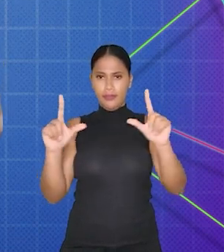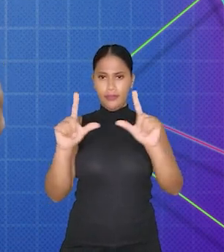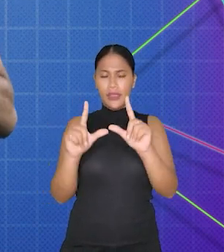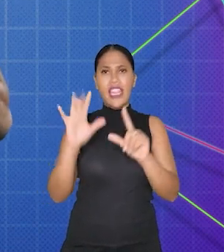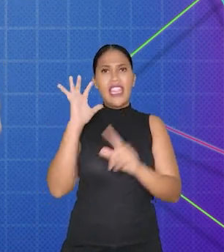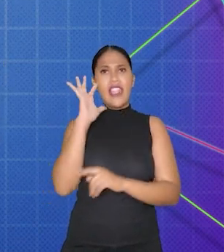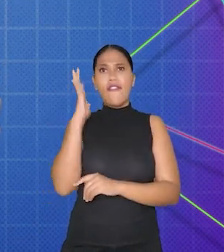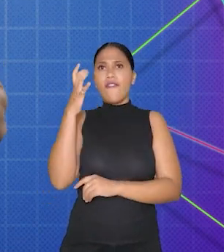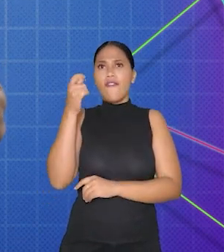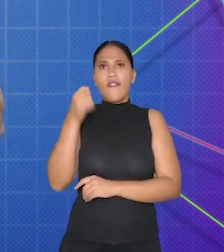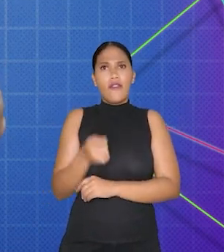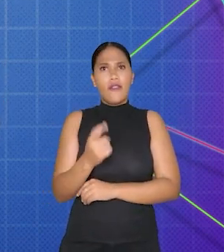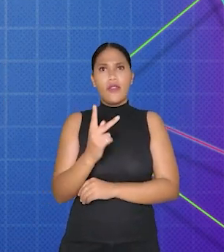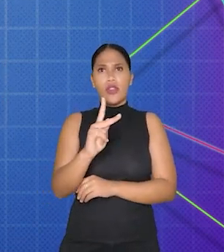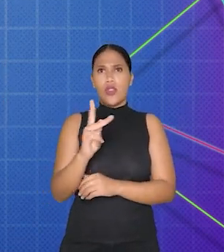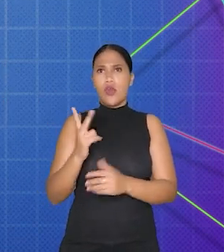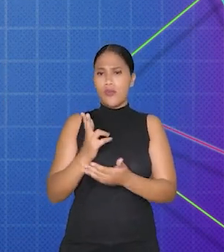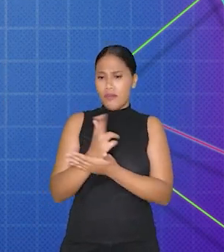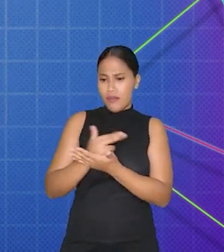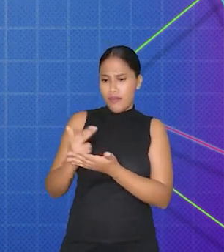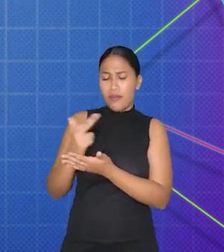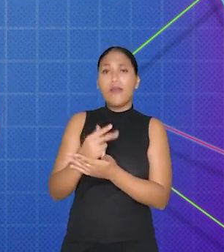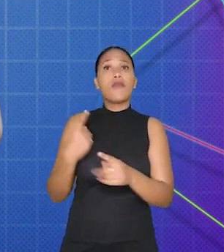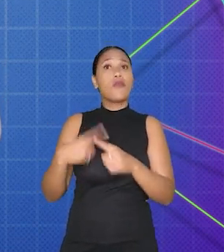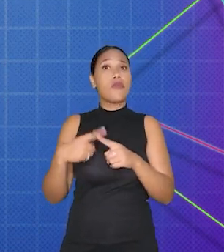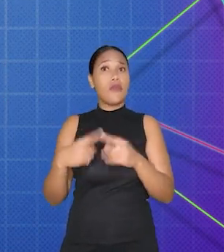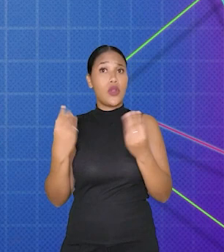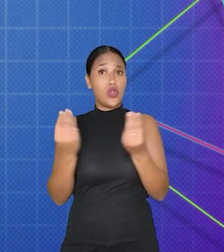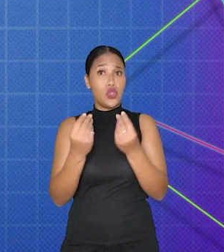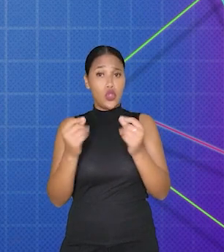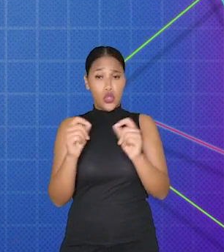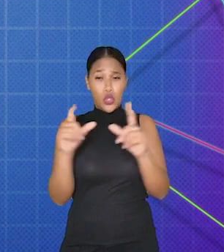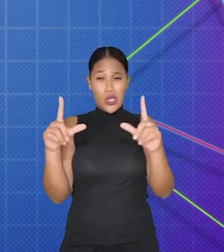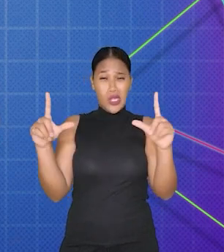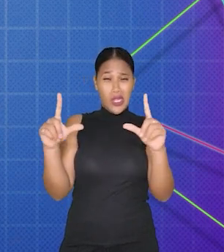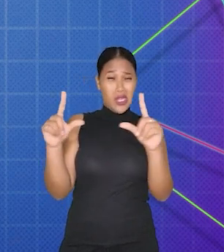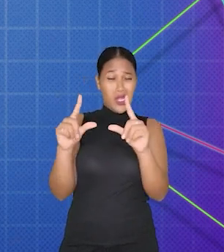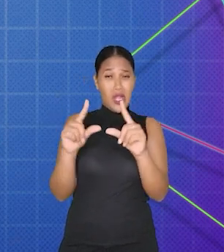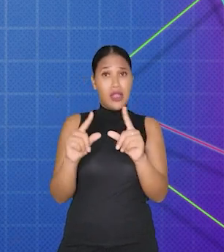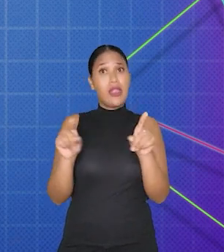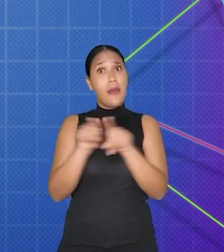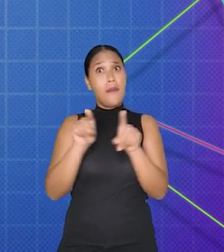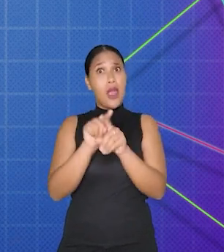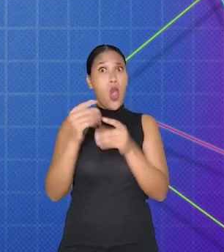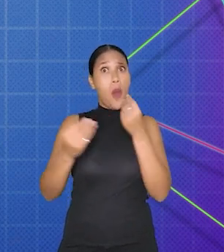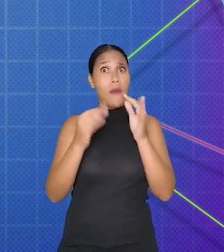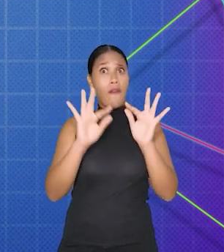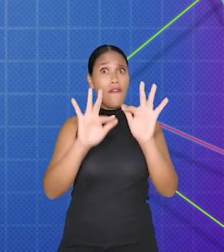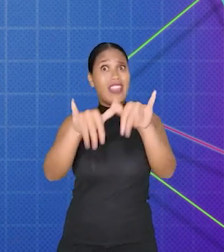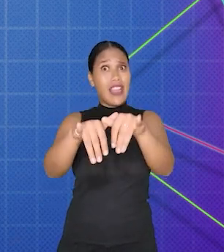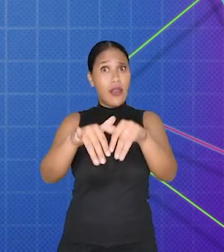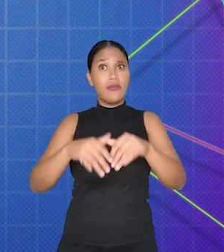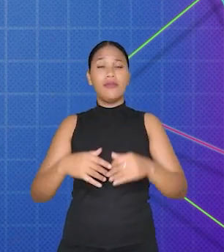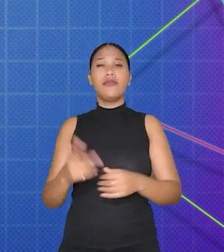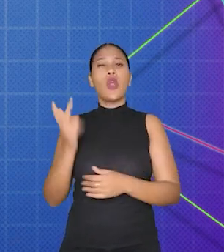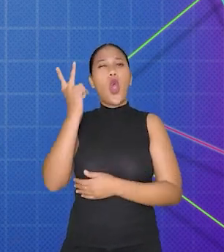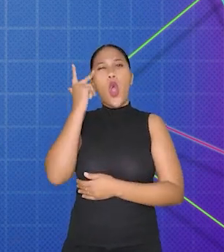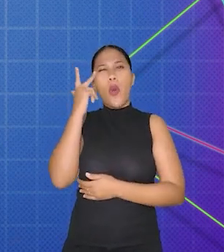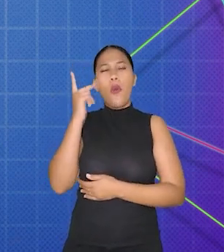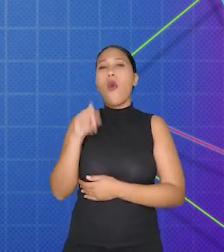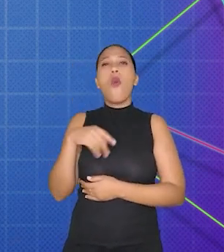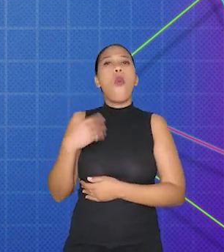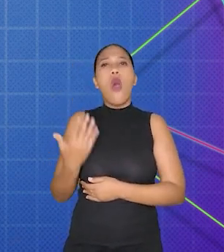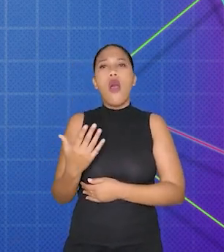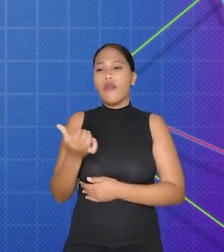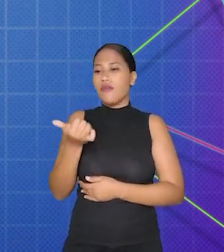tela. Defina o tamanho da tela para o seu desenho, levando em consideração a resolução e o tamanho final do seu trabalho. Os tamanhos comuns